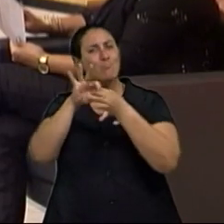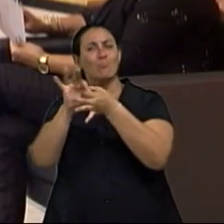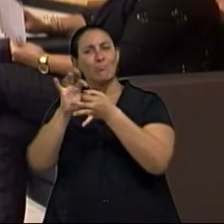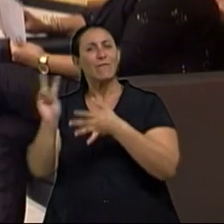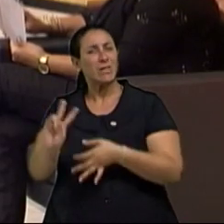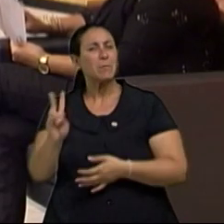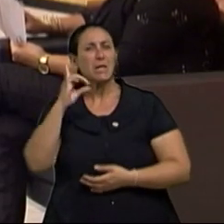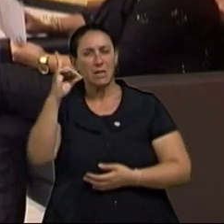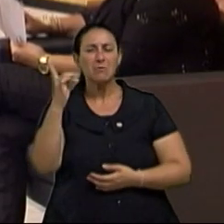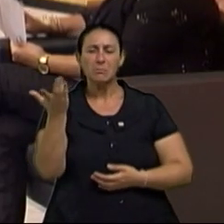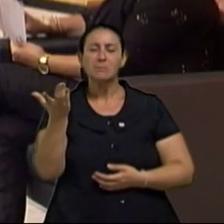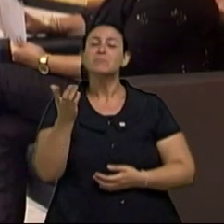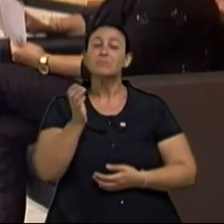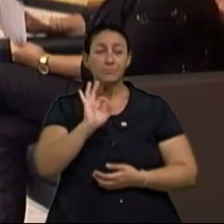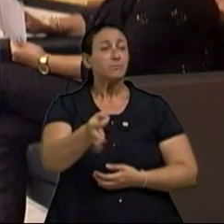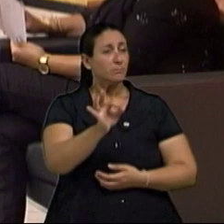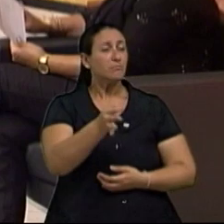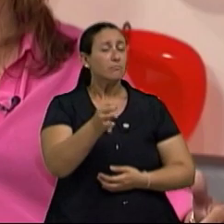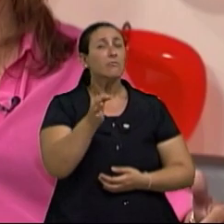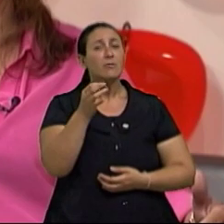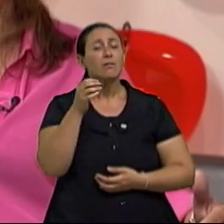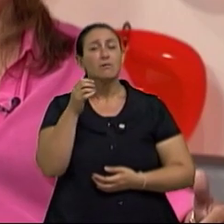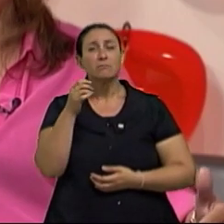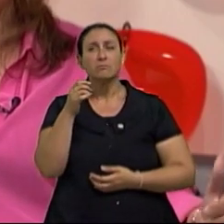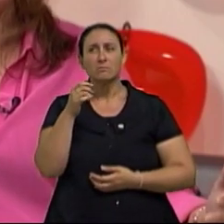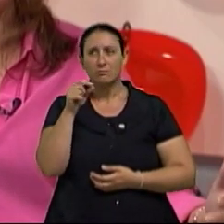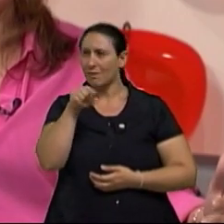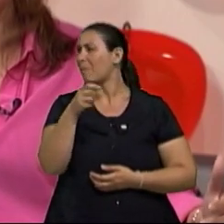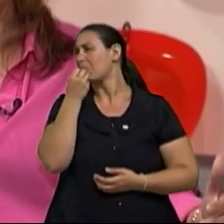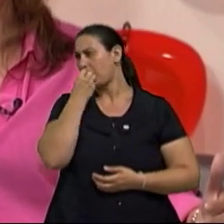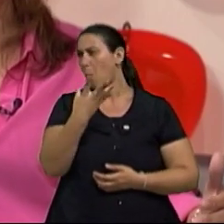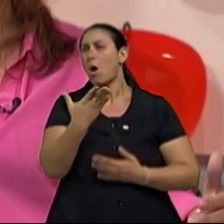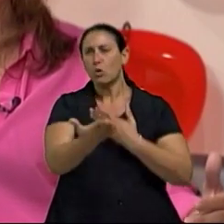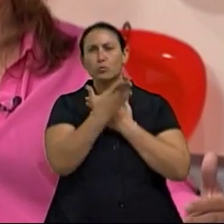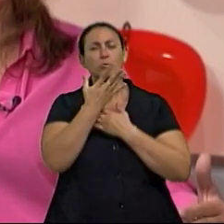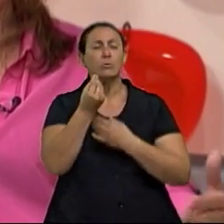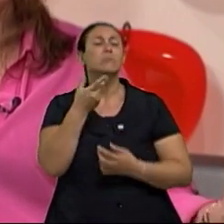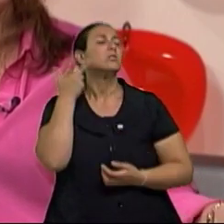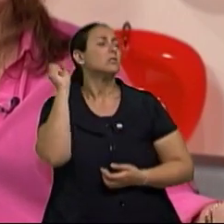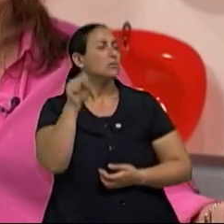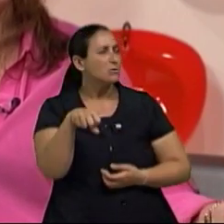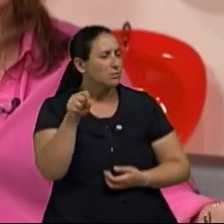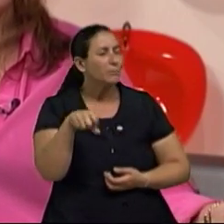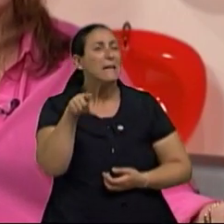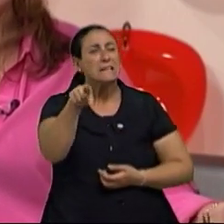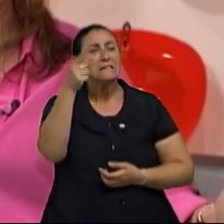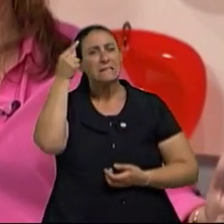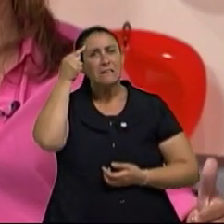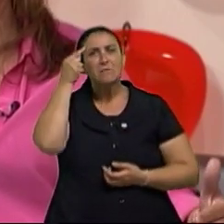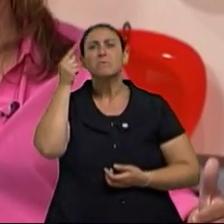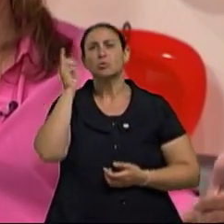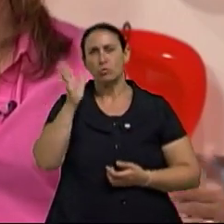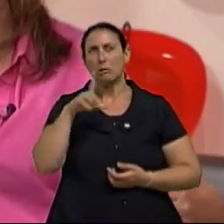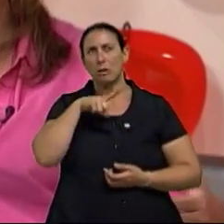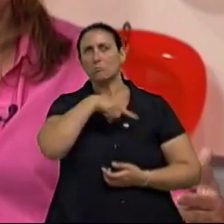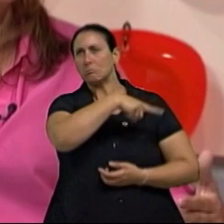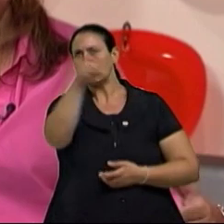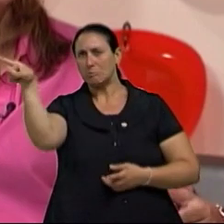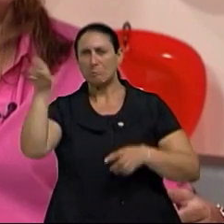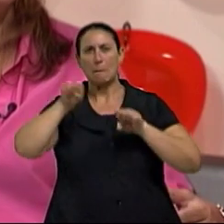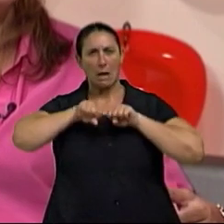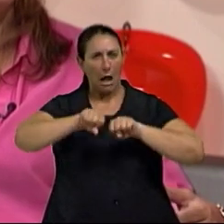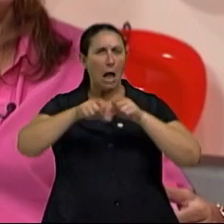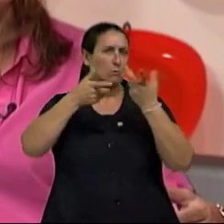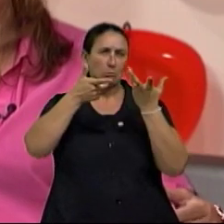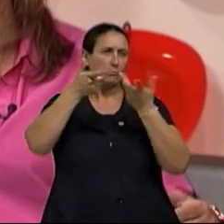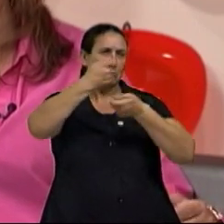também é um... E são, assim, é um agregador maravilhoso, né? Já tem produto no mercado, e eu participei